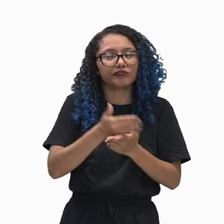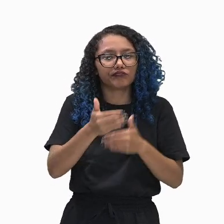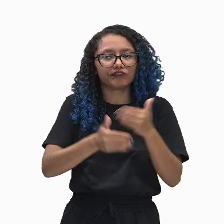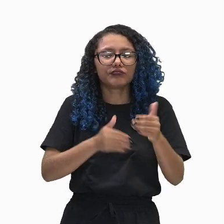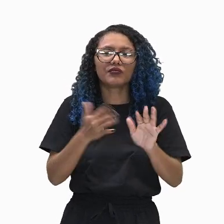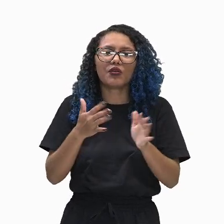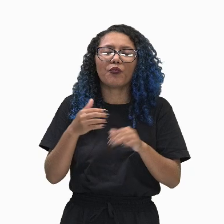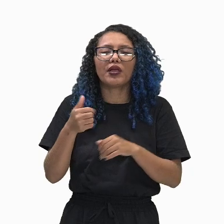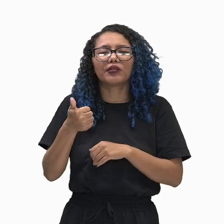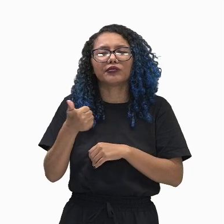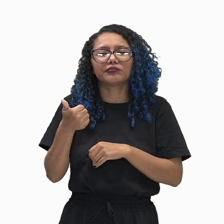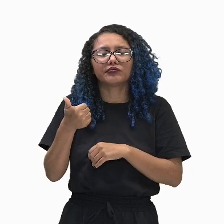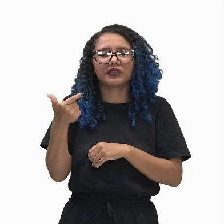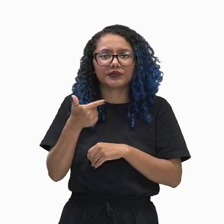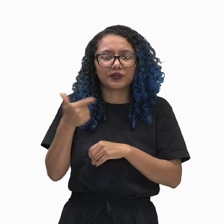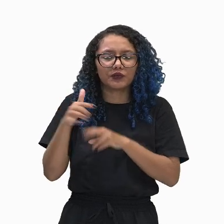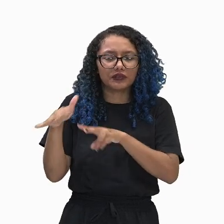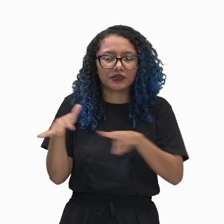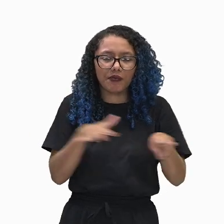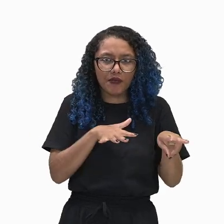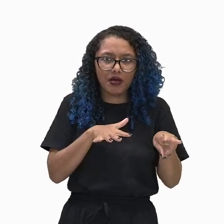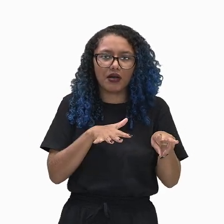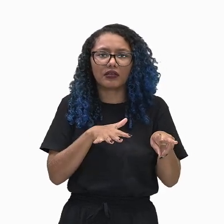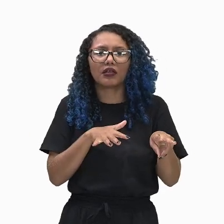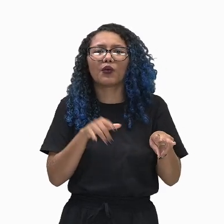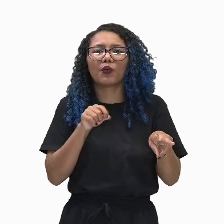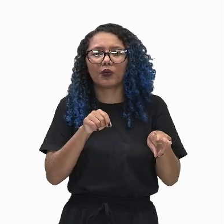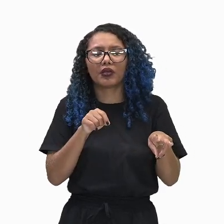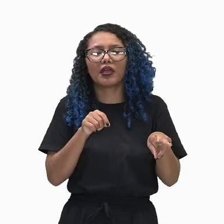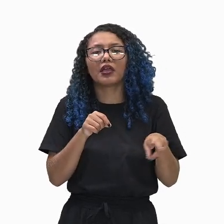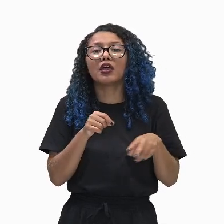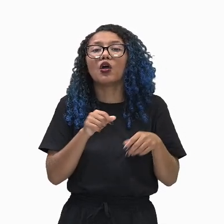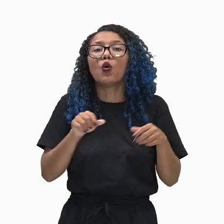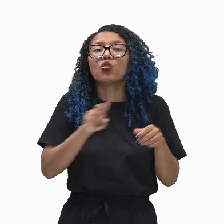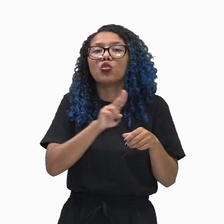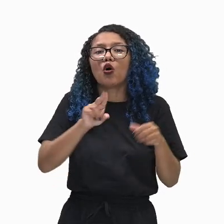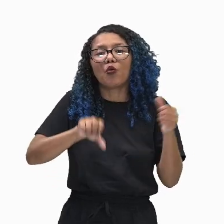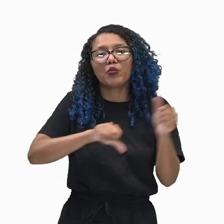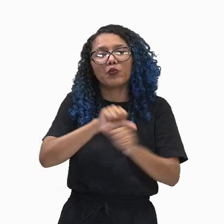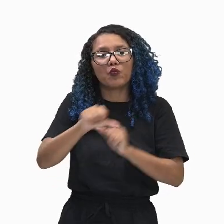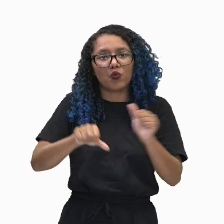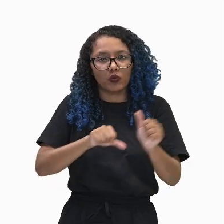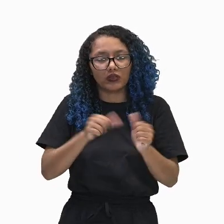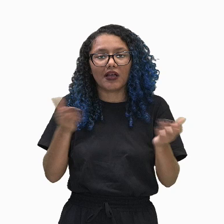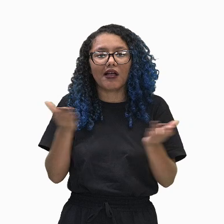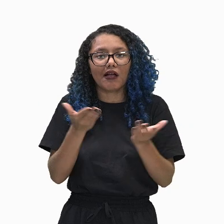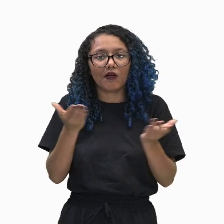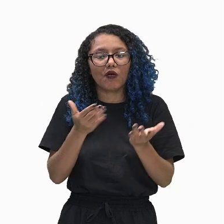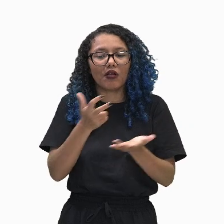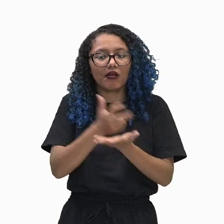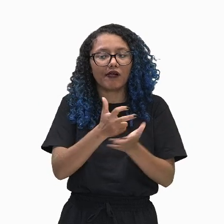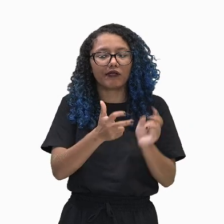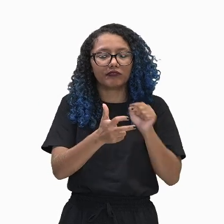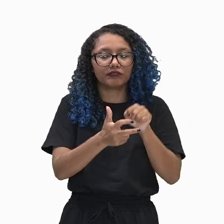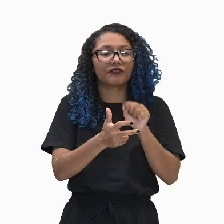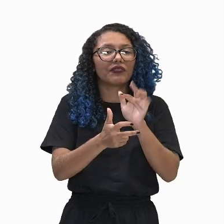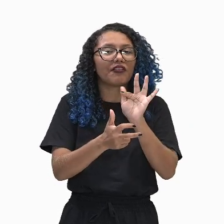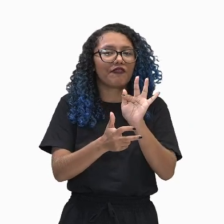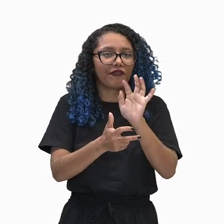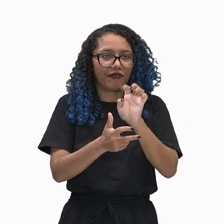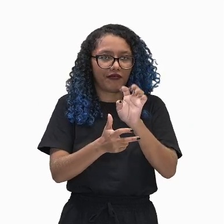12ª semana que nós temos aí a outra denominação, a outra nomenclatura para o ser em